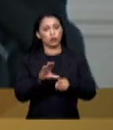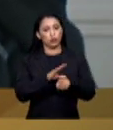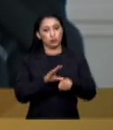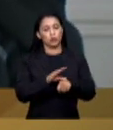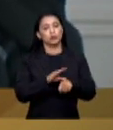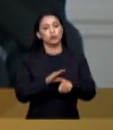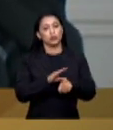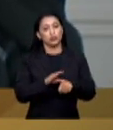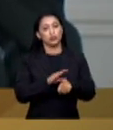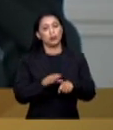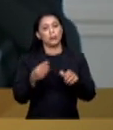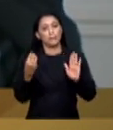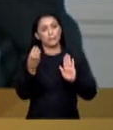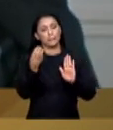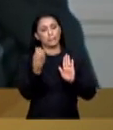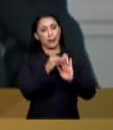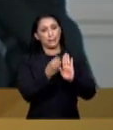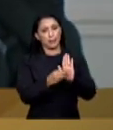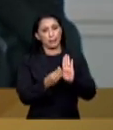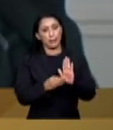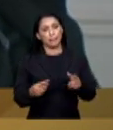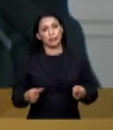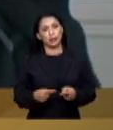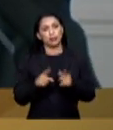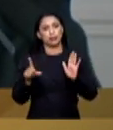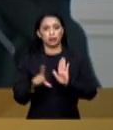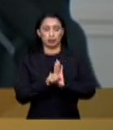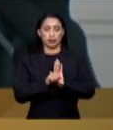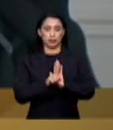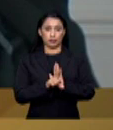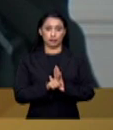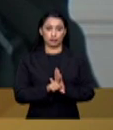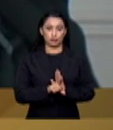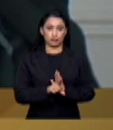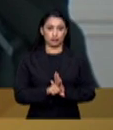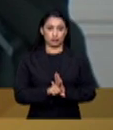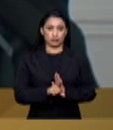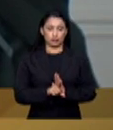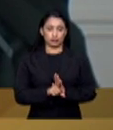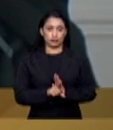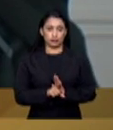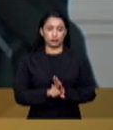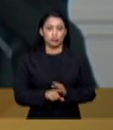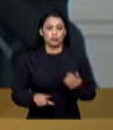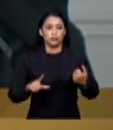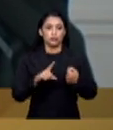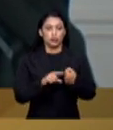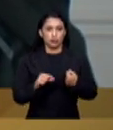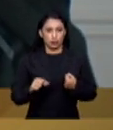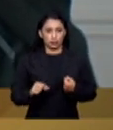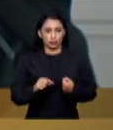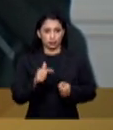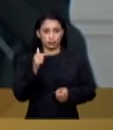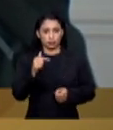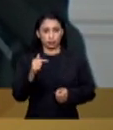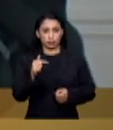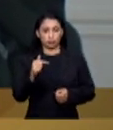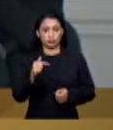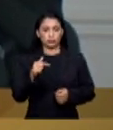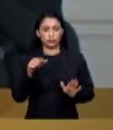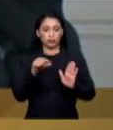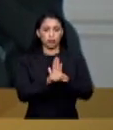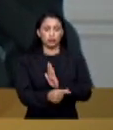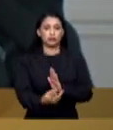constitucionalidade dos dispositivos legais. Em relação ao artigo 7º, parágrafo 2º, e